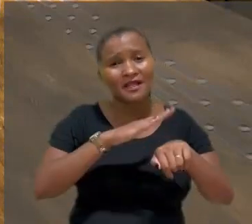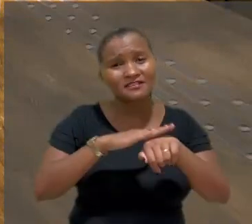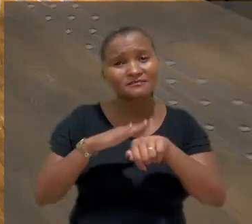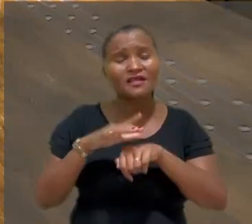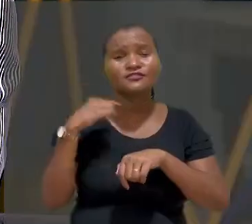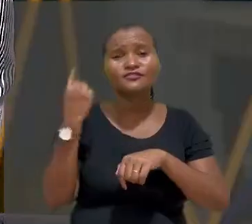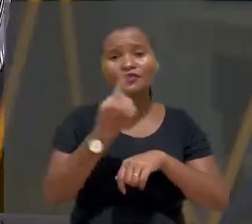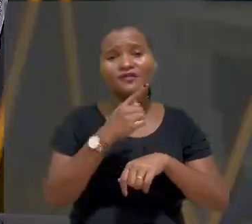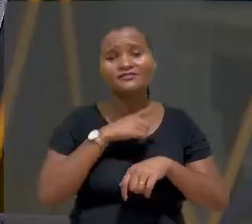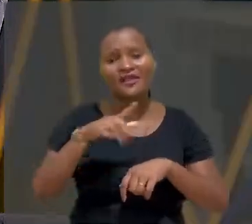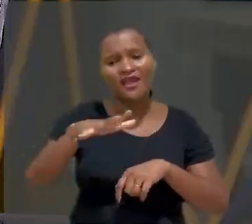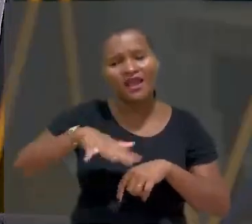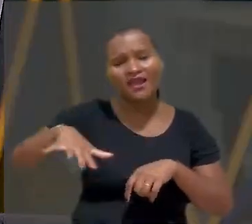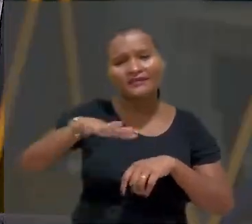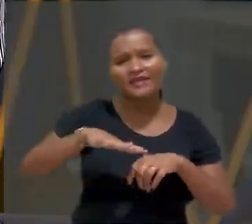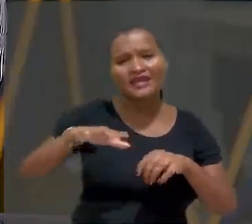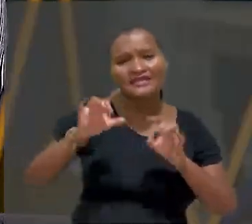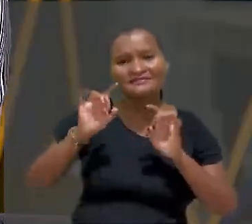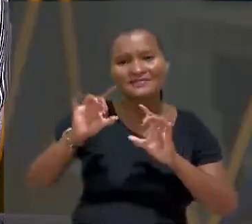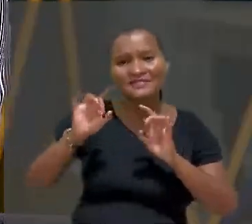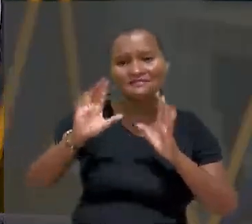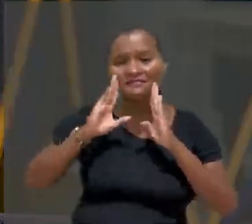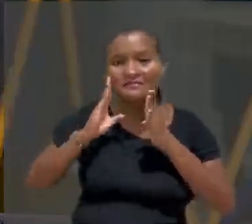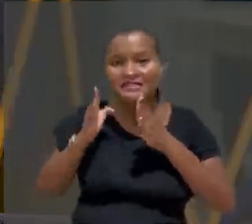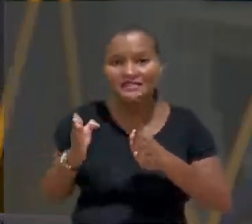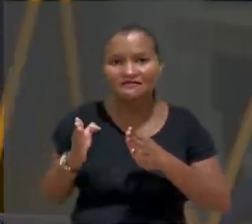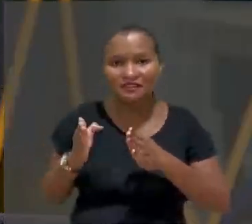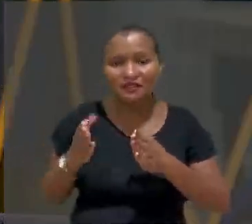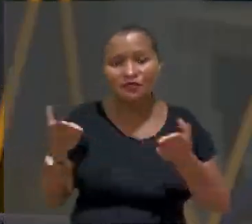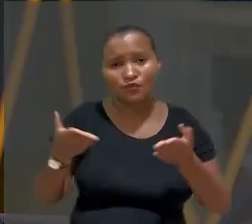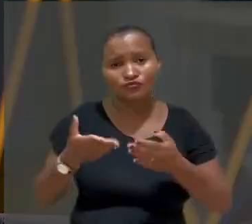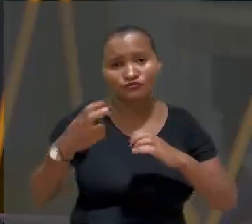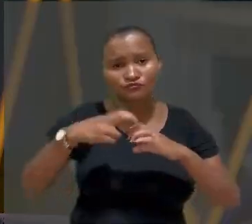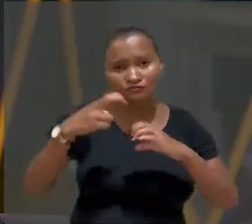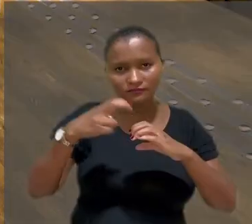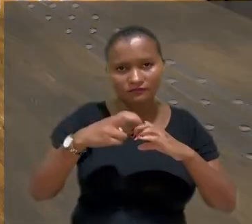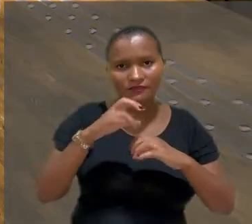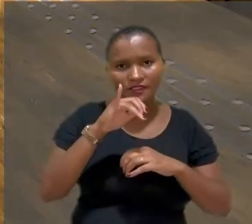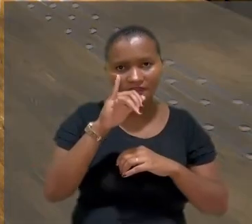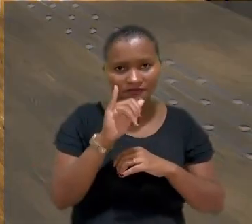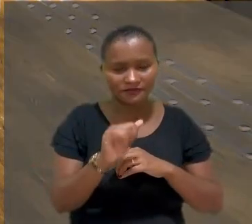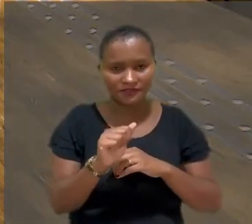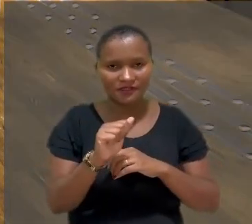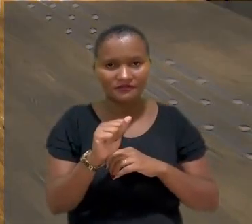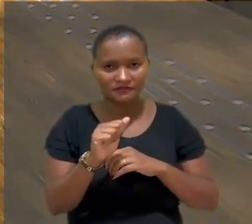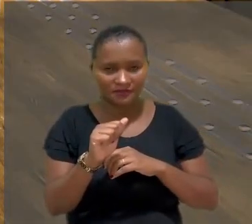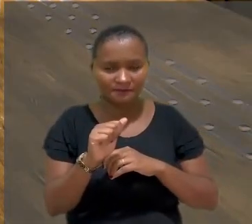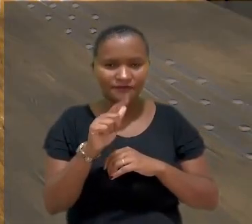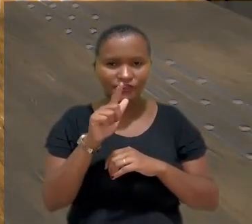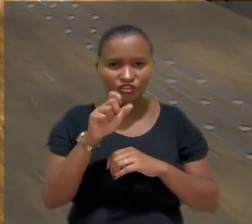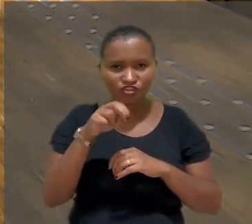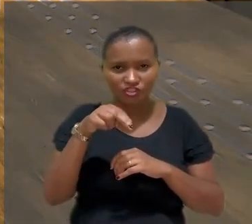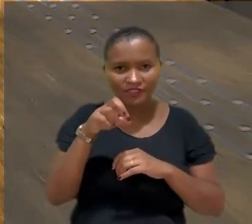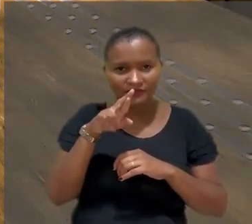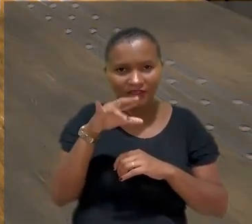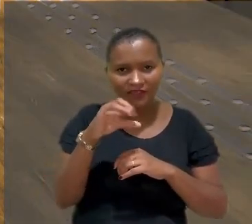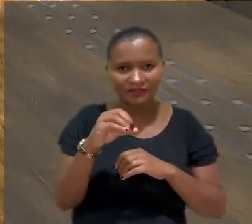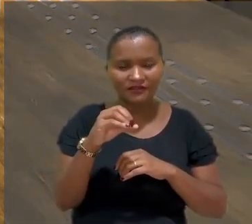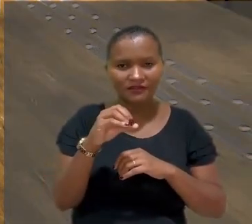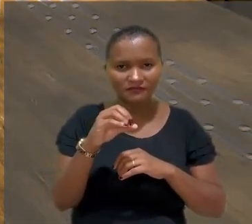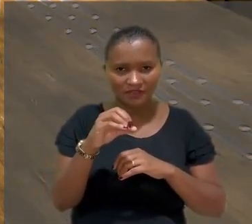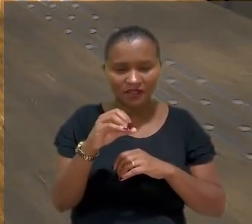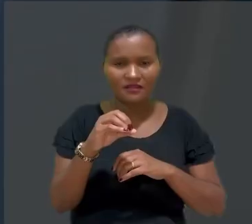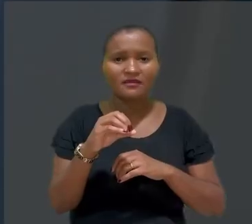ter ramos mais especializados. Então, você hoje tem o ChatGPT, que é uma IA generativa genérica. Então você vai